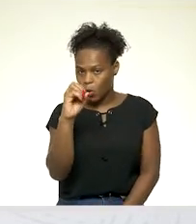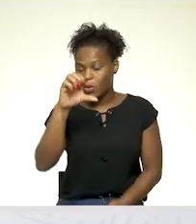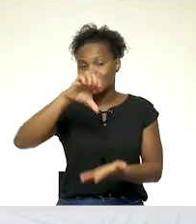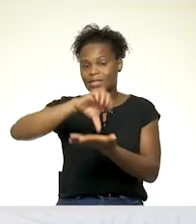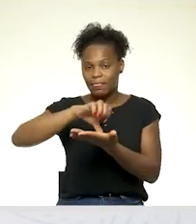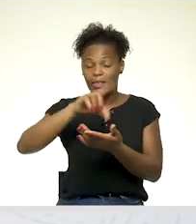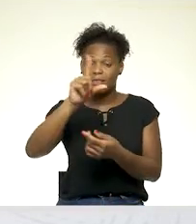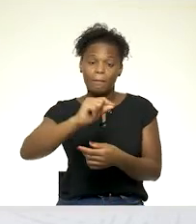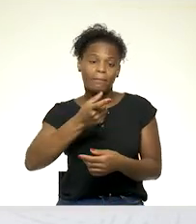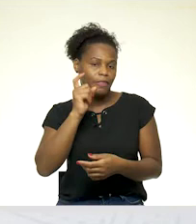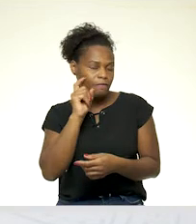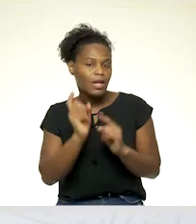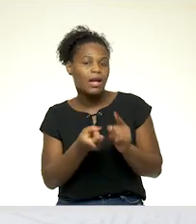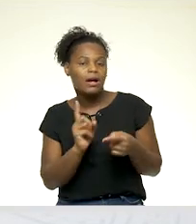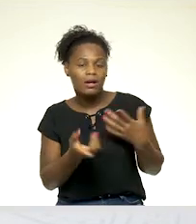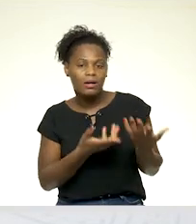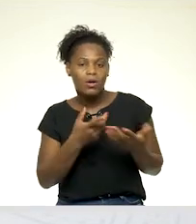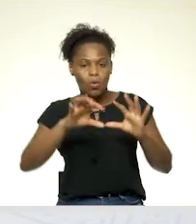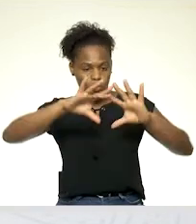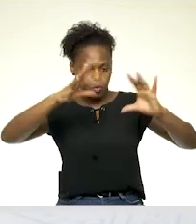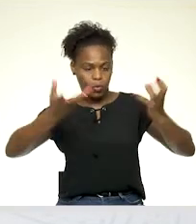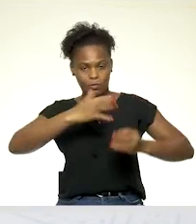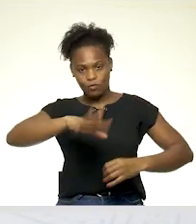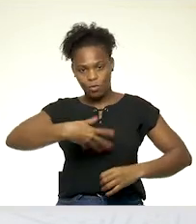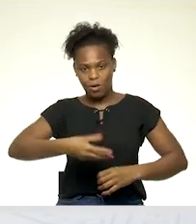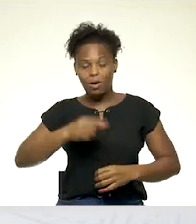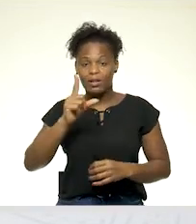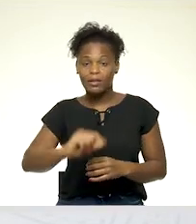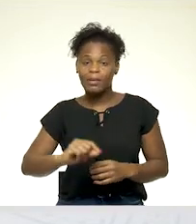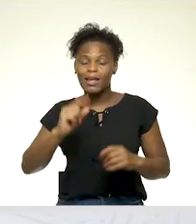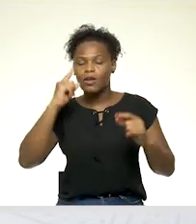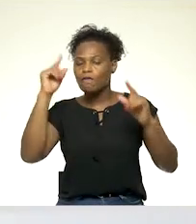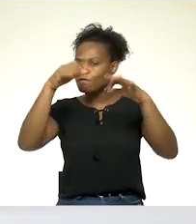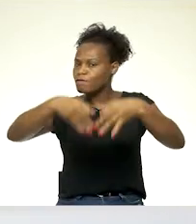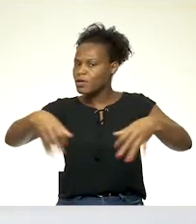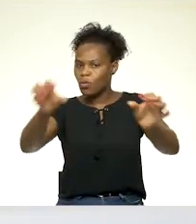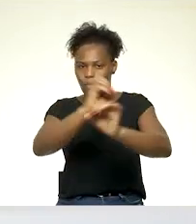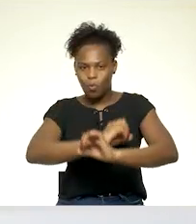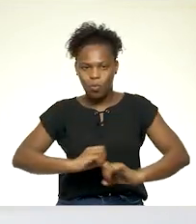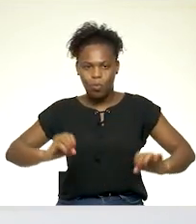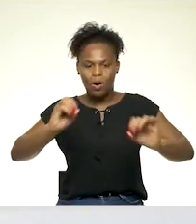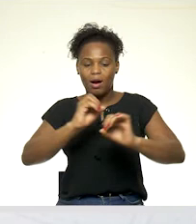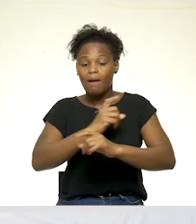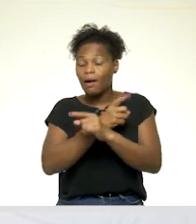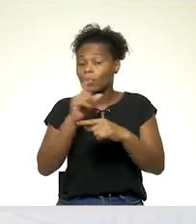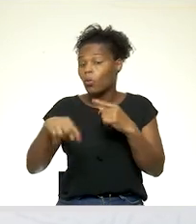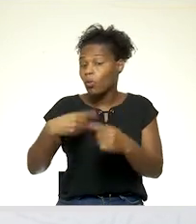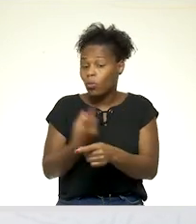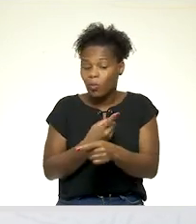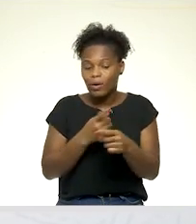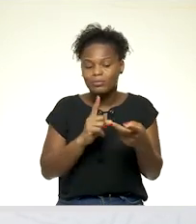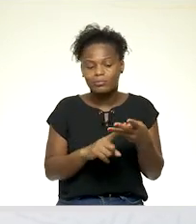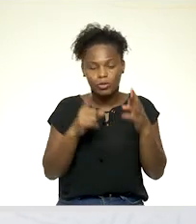defenderam que o universo é infinito. Além disso, houve